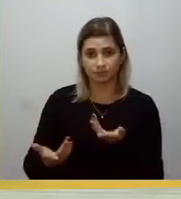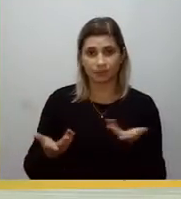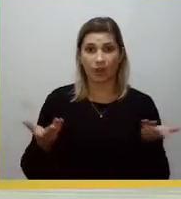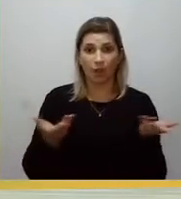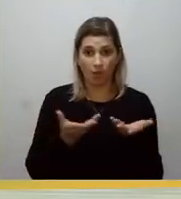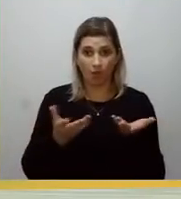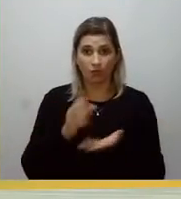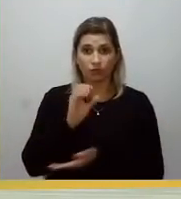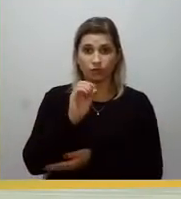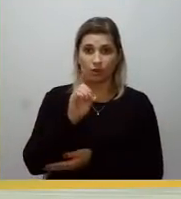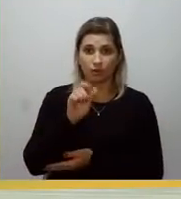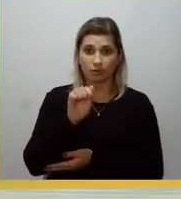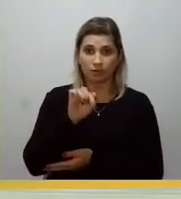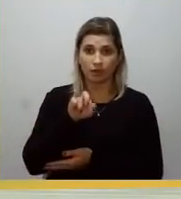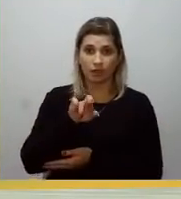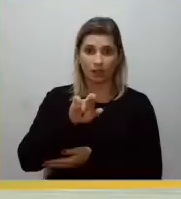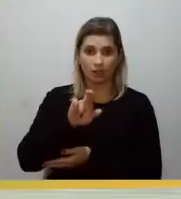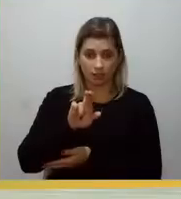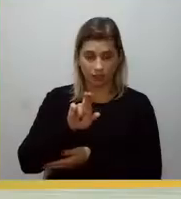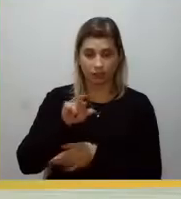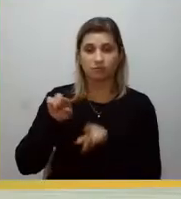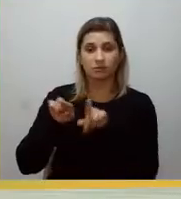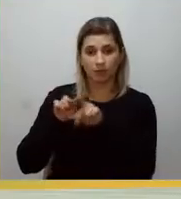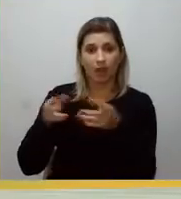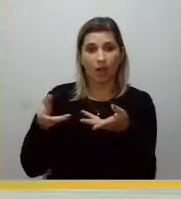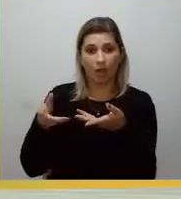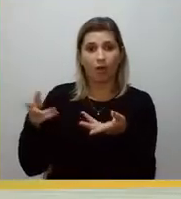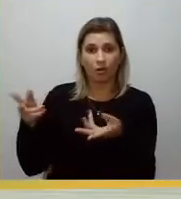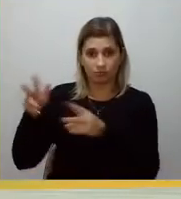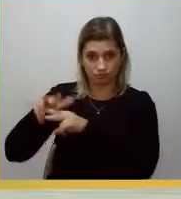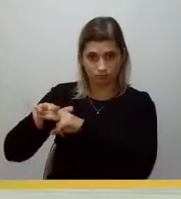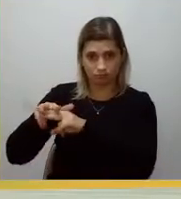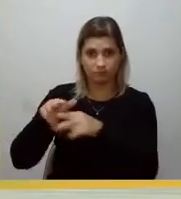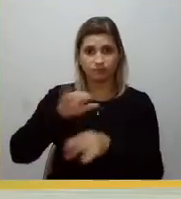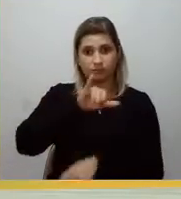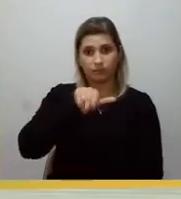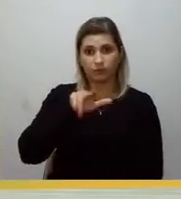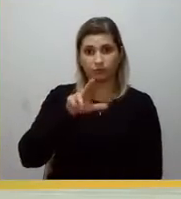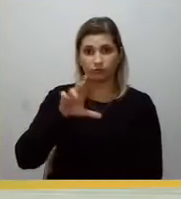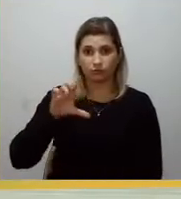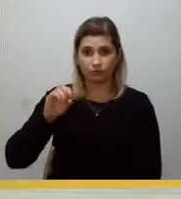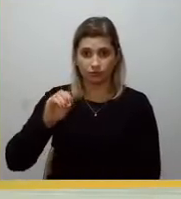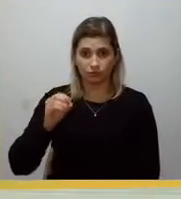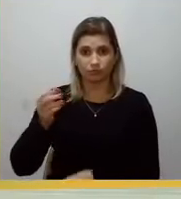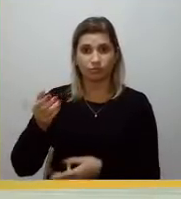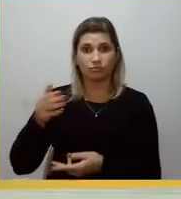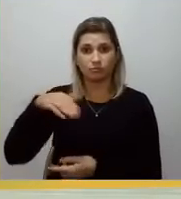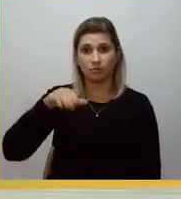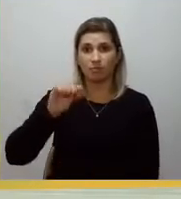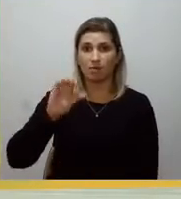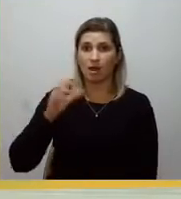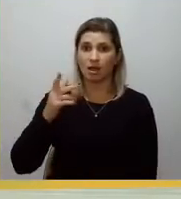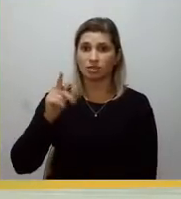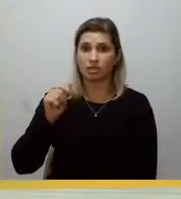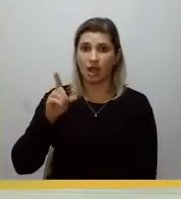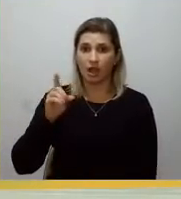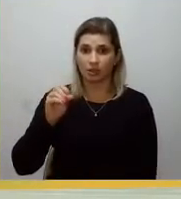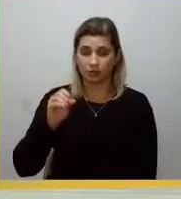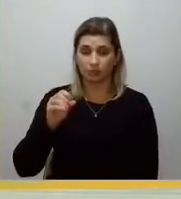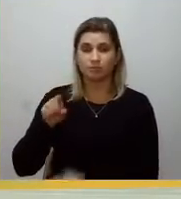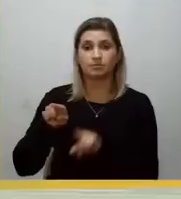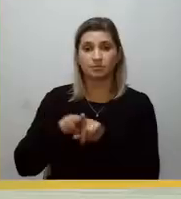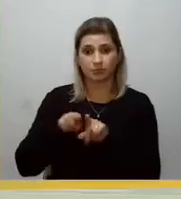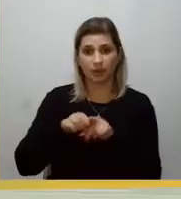que inclusive está preso no âmbito da Operação Mensageiro, e o Júlio César Machado Machado, que também foi seu funcionário comissionado,